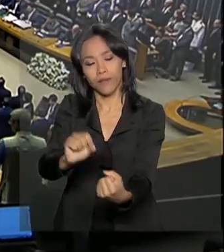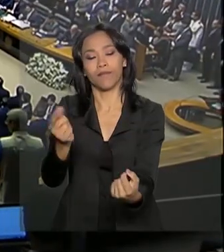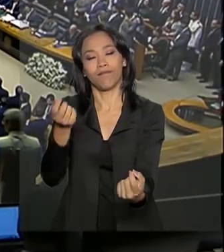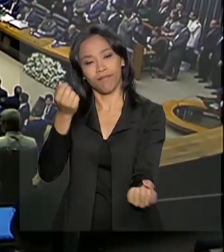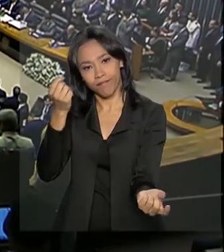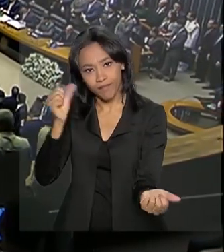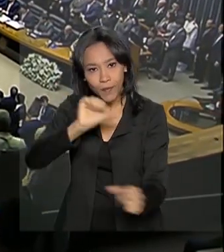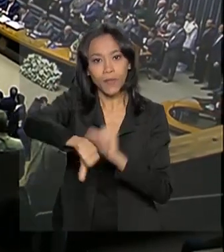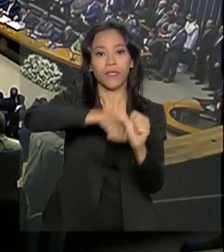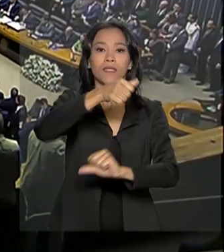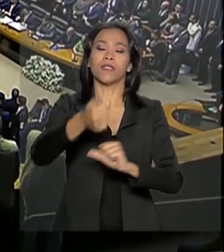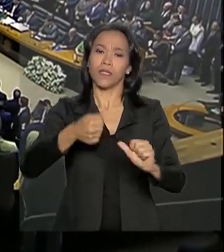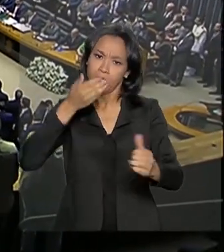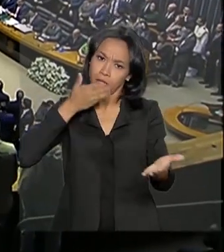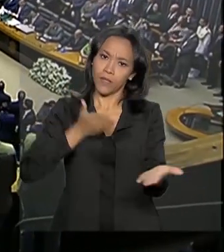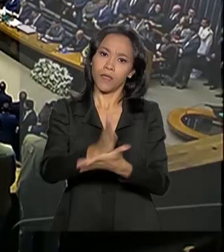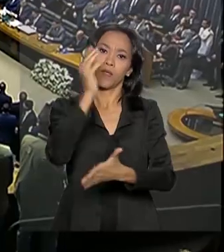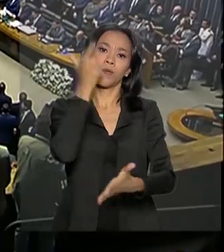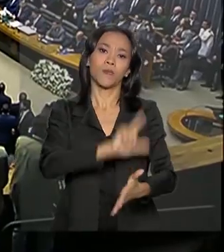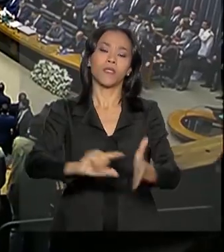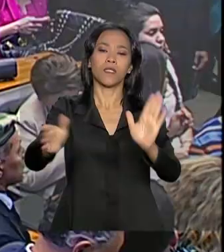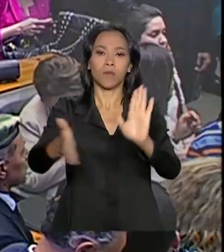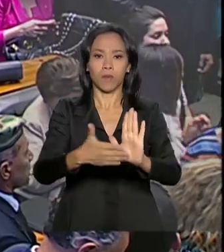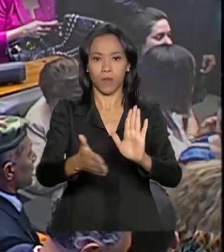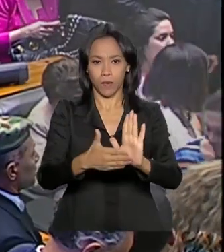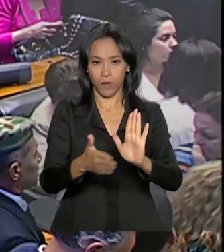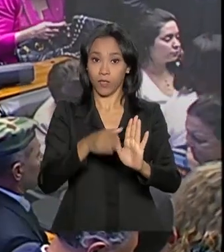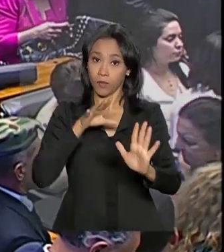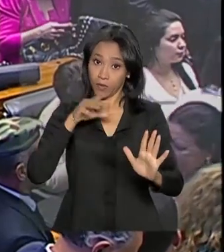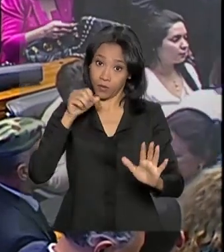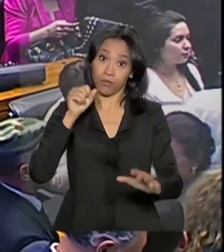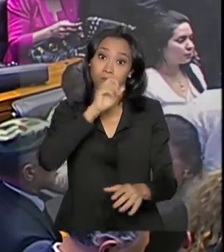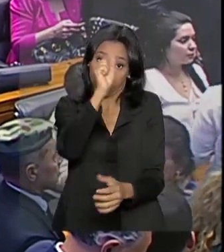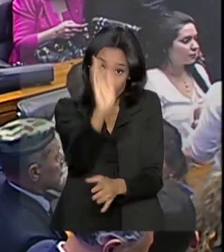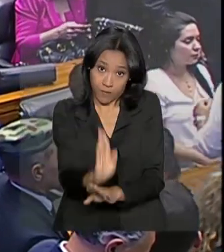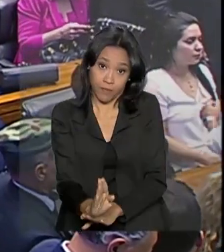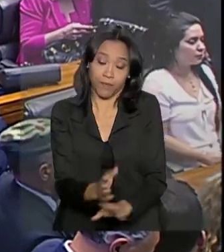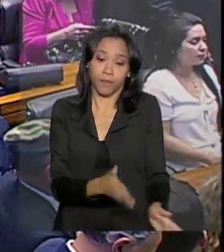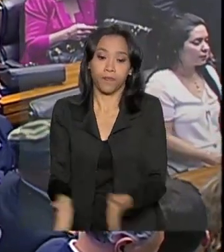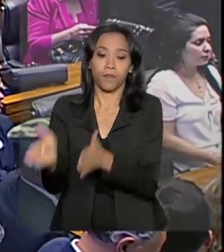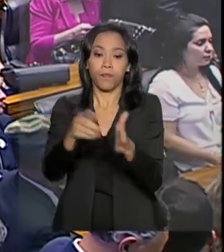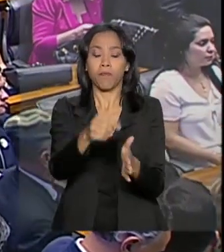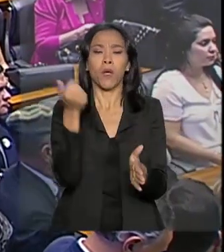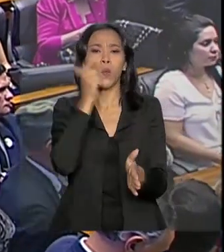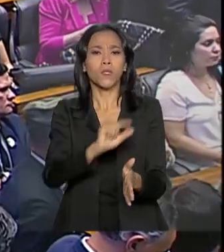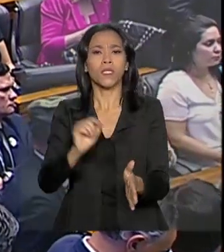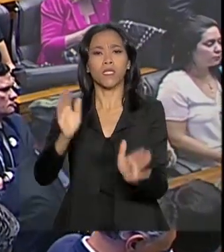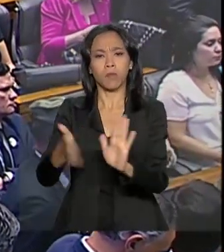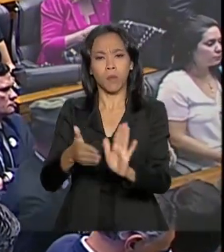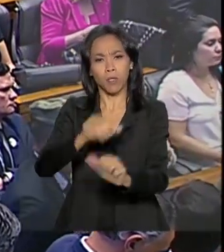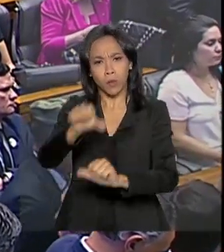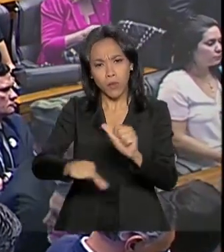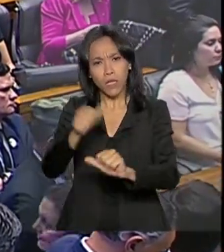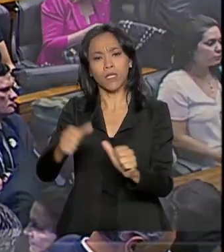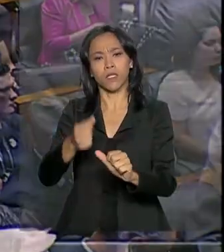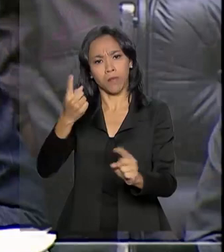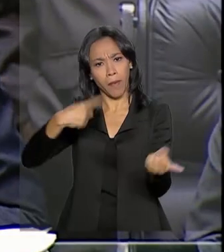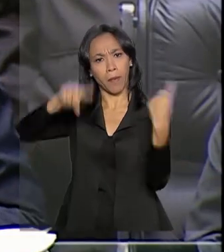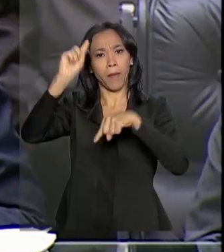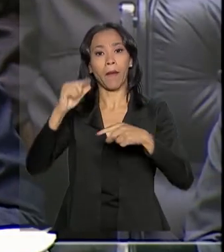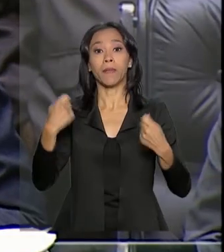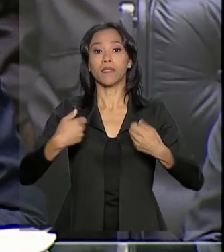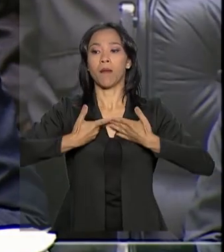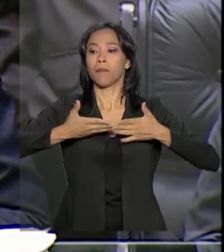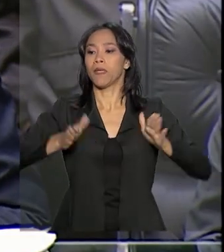aprovar as grandes reformas necessárias para o país. Para que essas reformas sejam bem-sucedidas, deverá ser promovida uma ampla